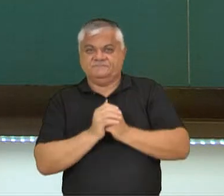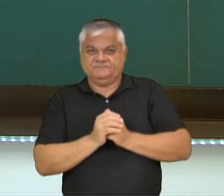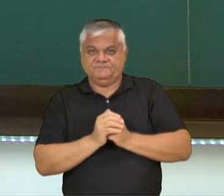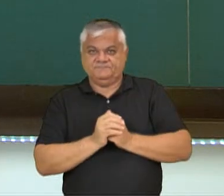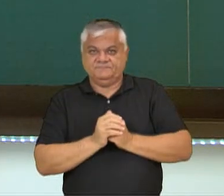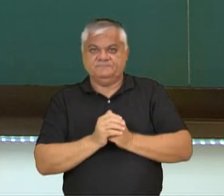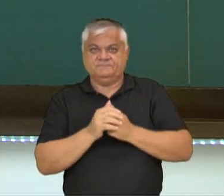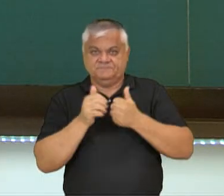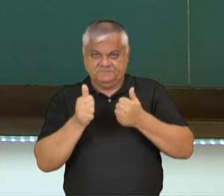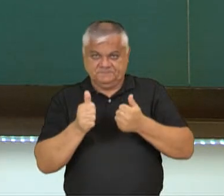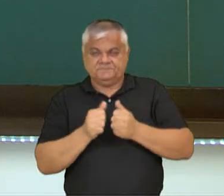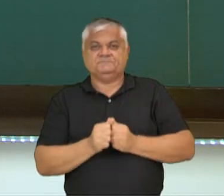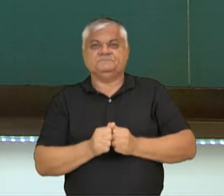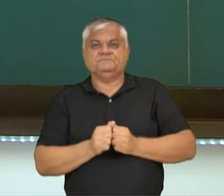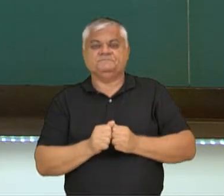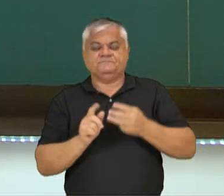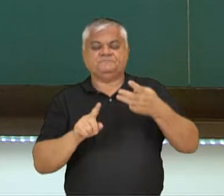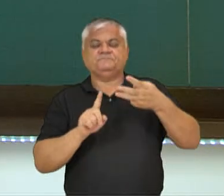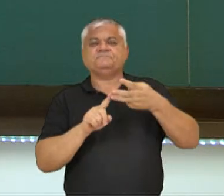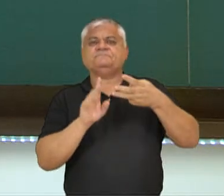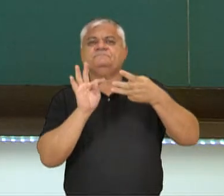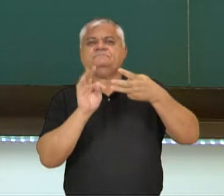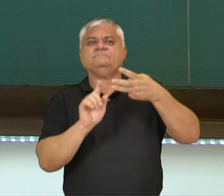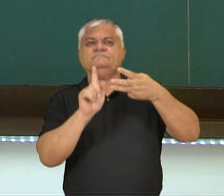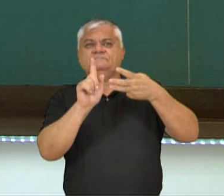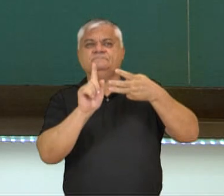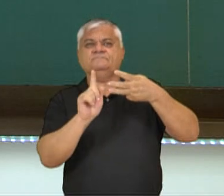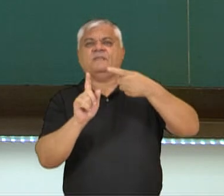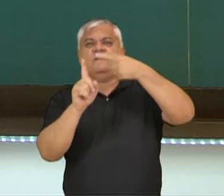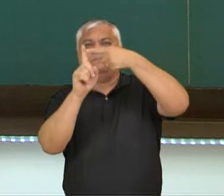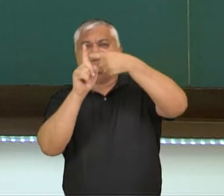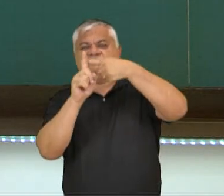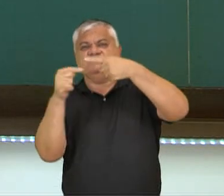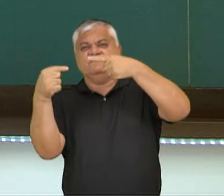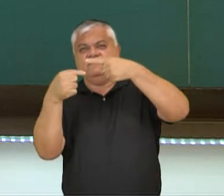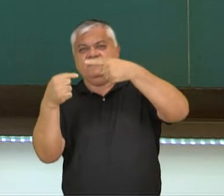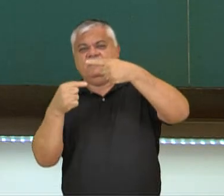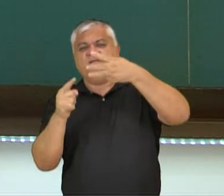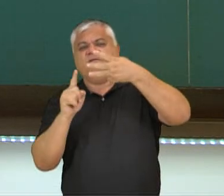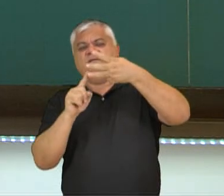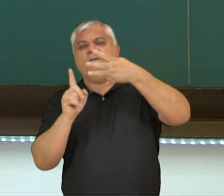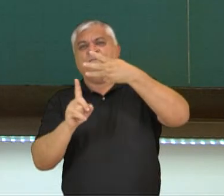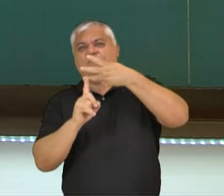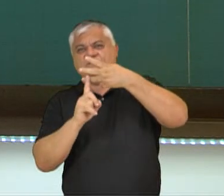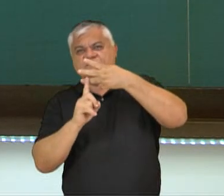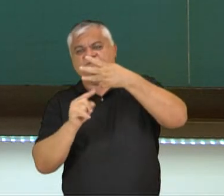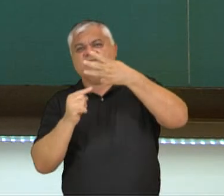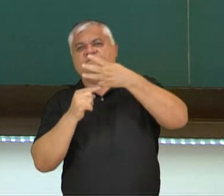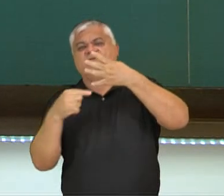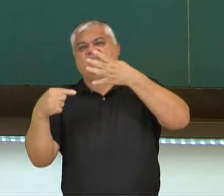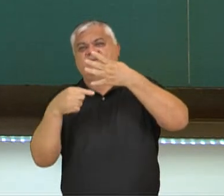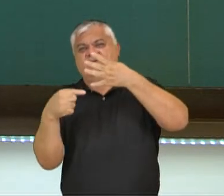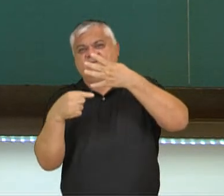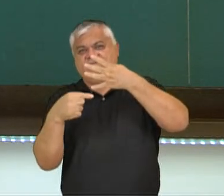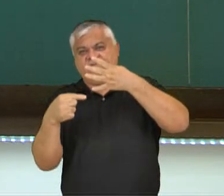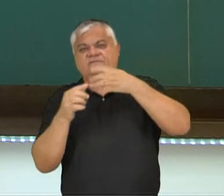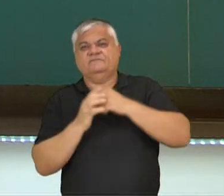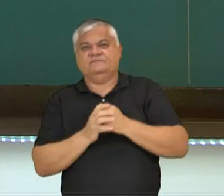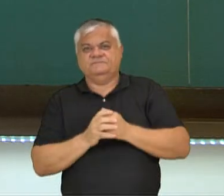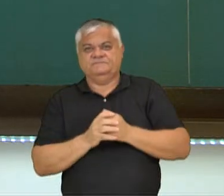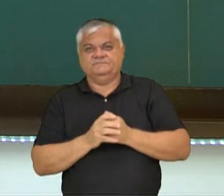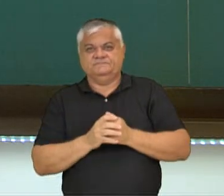terceiro negativo. E a tangente é positiva no primeiro e terceiro quadrantes e negativa no segundo